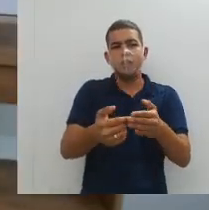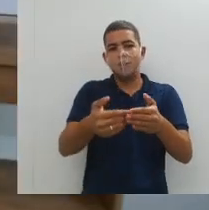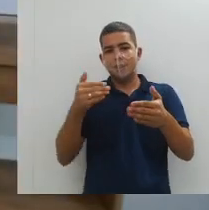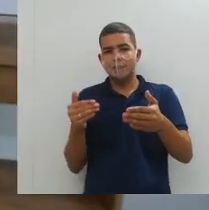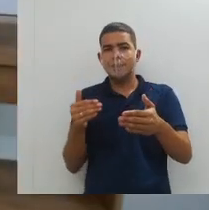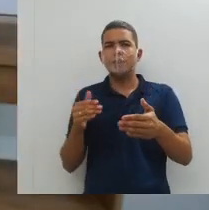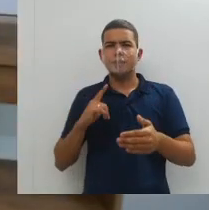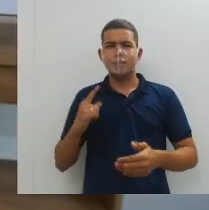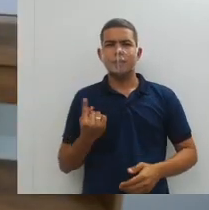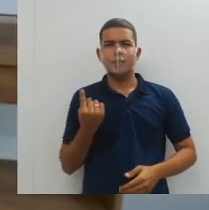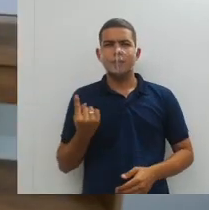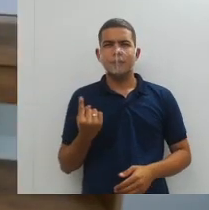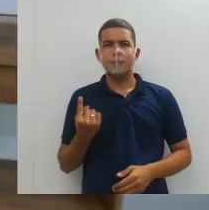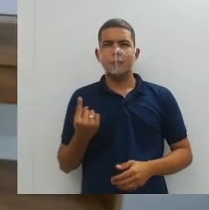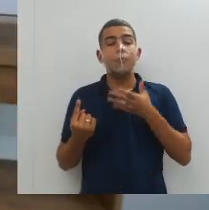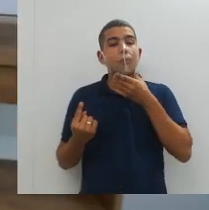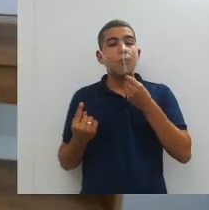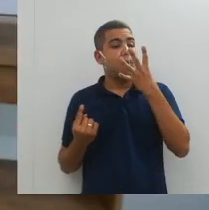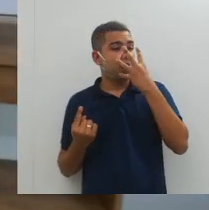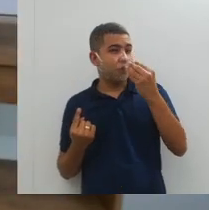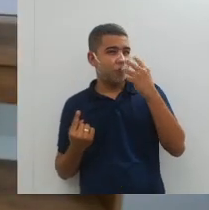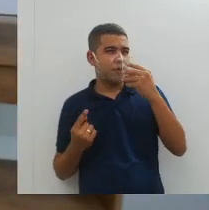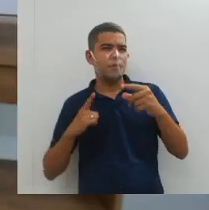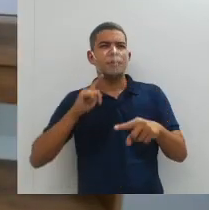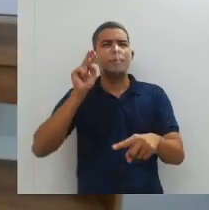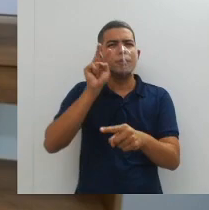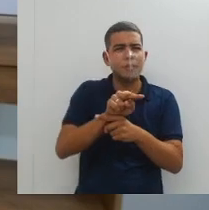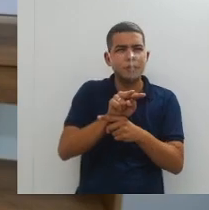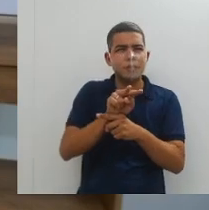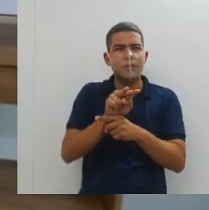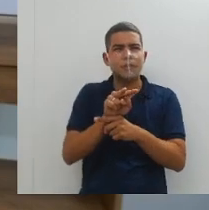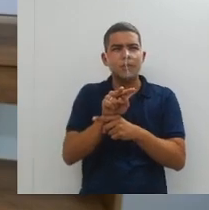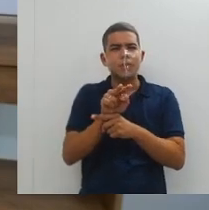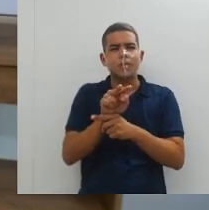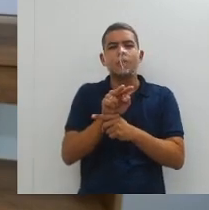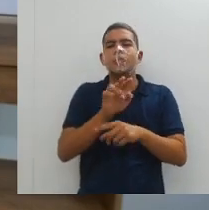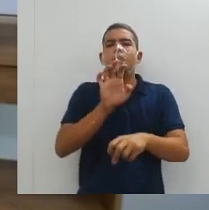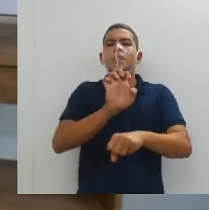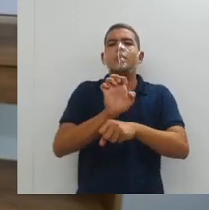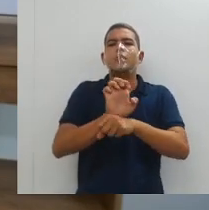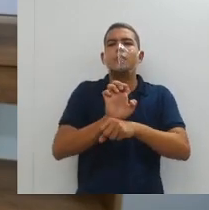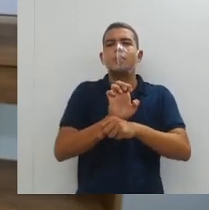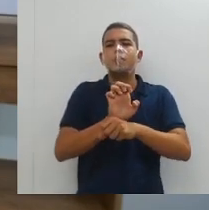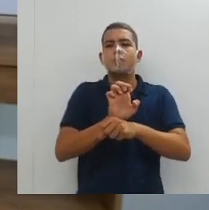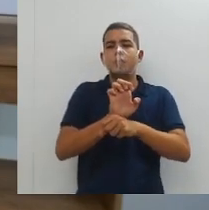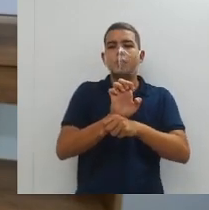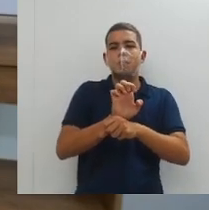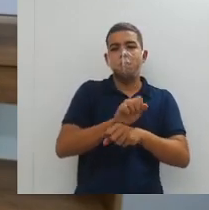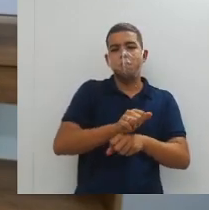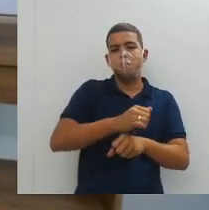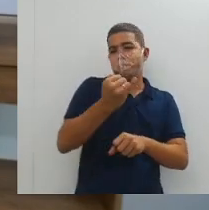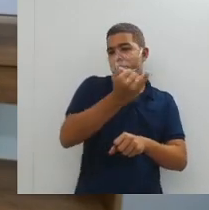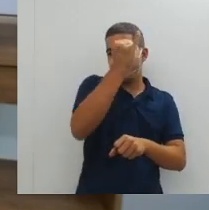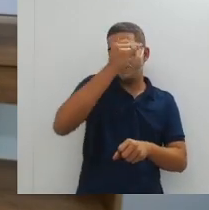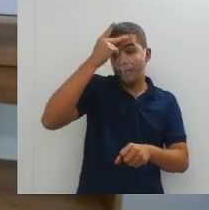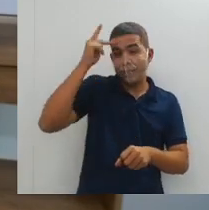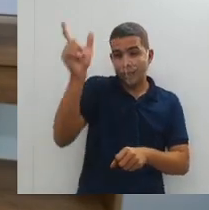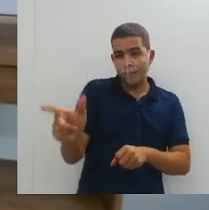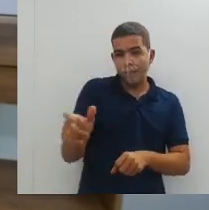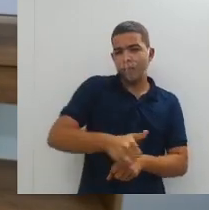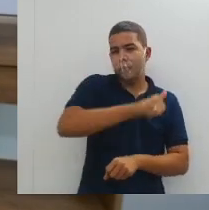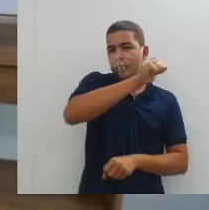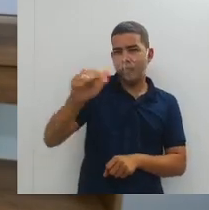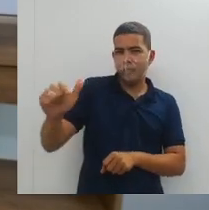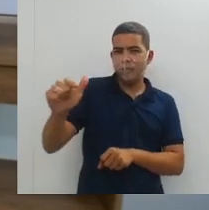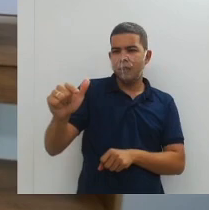enquanto Hobbes defendia que o Estado é mais importante que o indivíduo, olha o que ele está dizendo aqui,